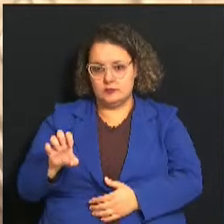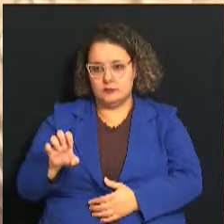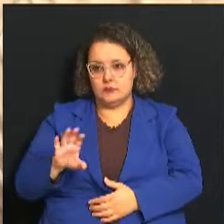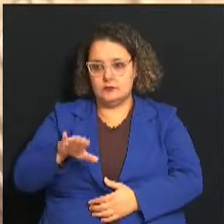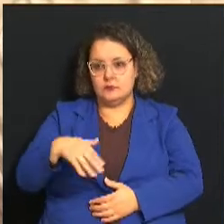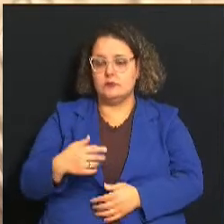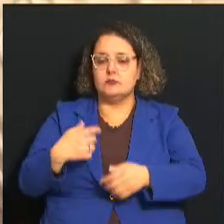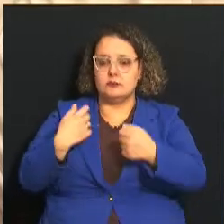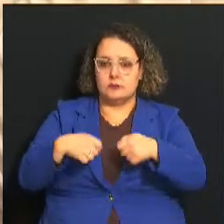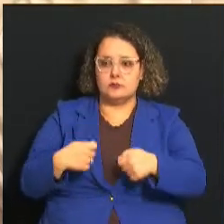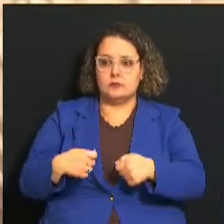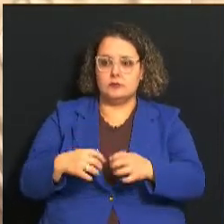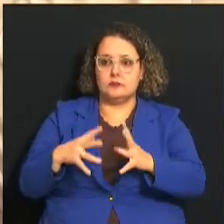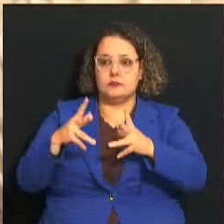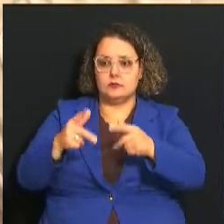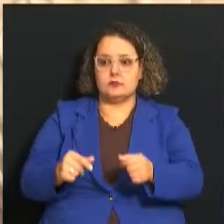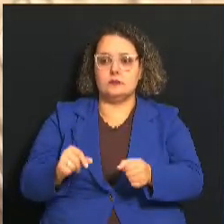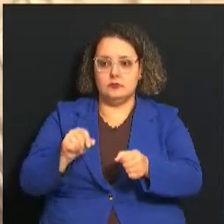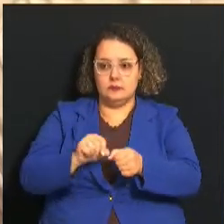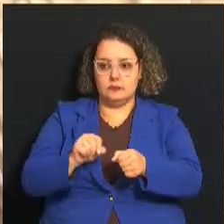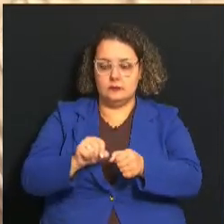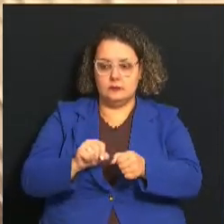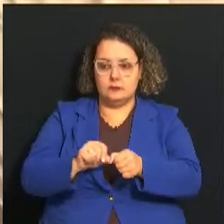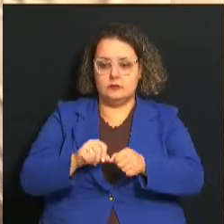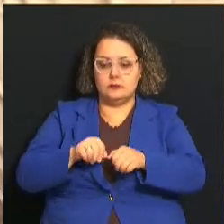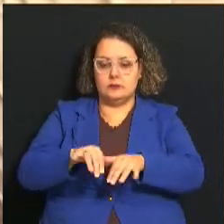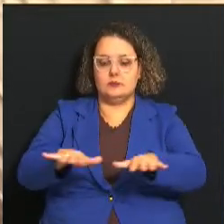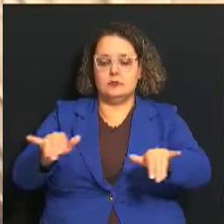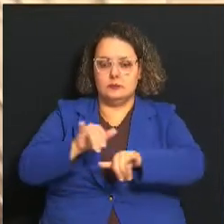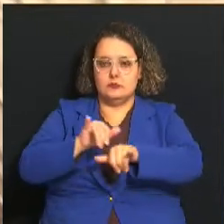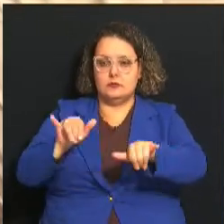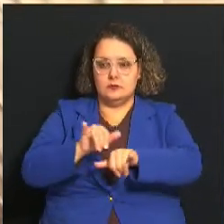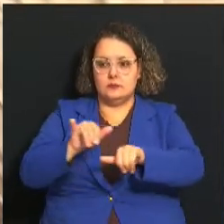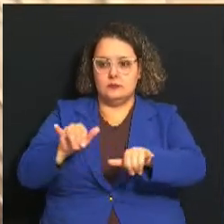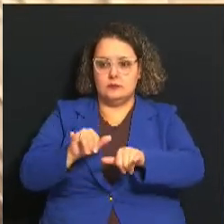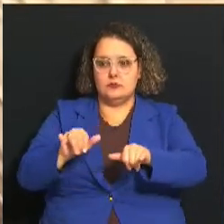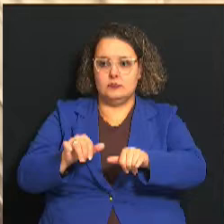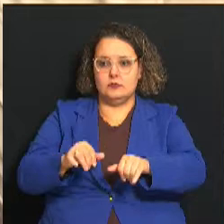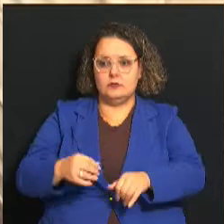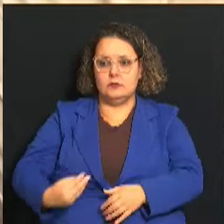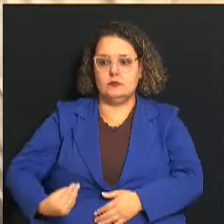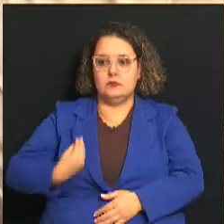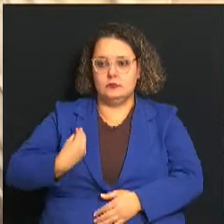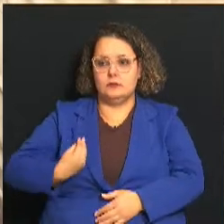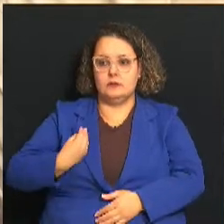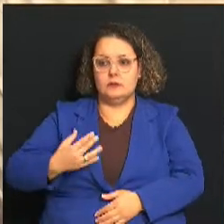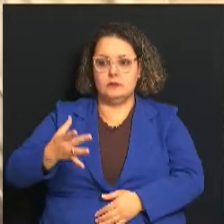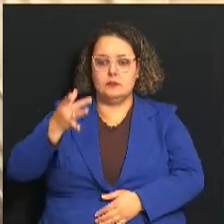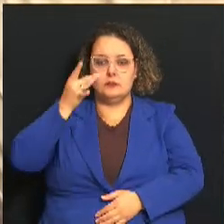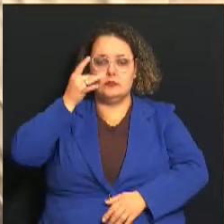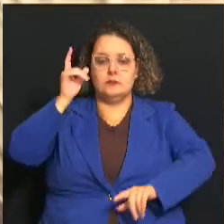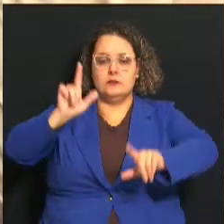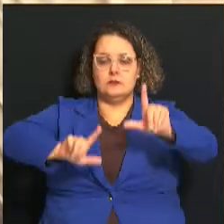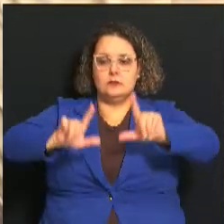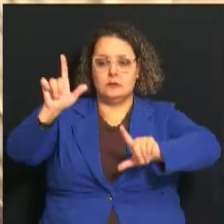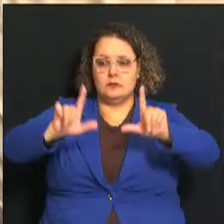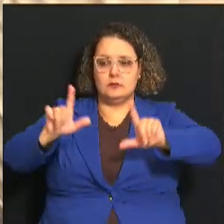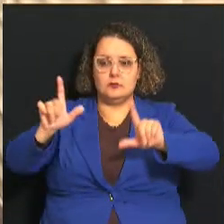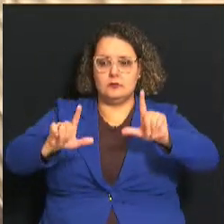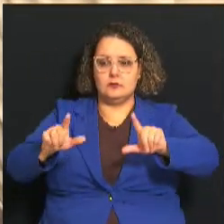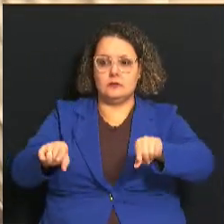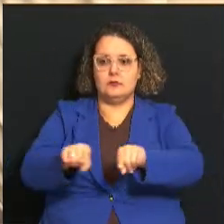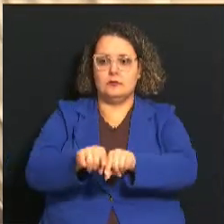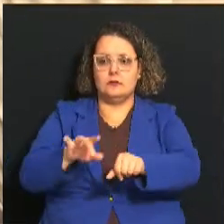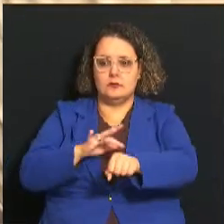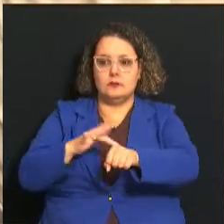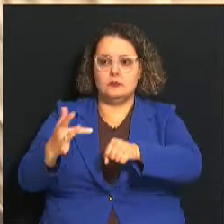que todas deverão ter ampla divulgação e transmissão pela TV Câmara e redes sociais da Câmara.